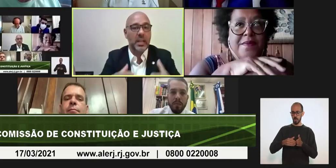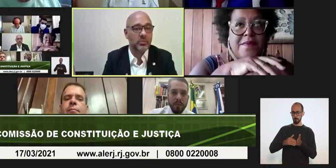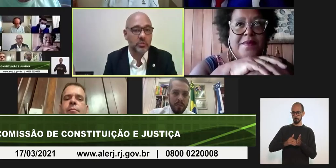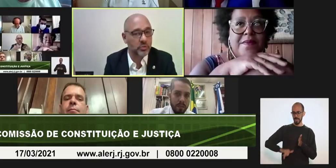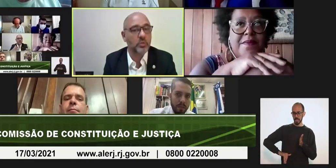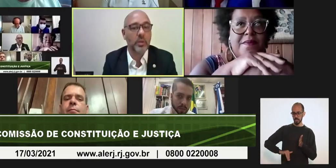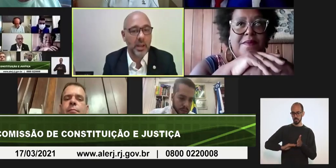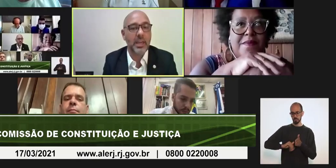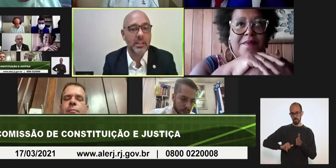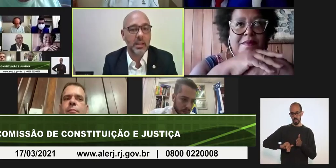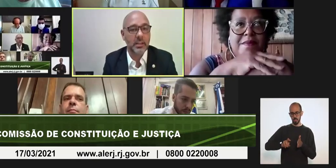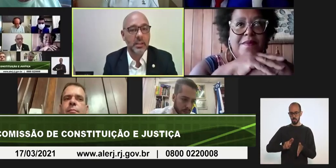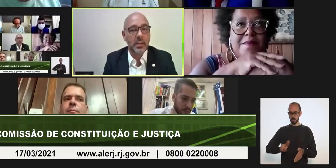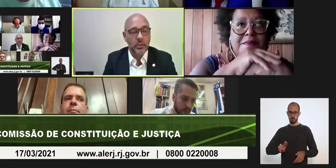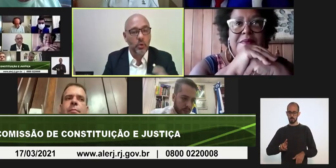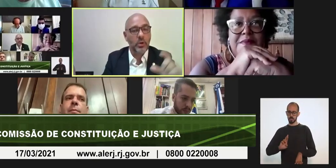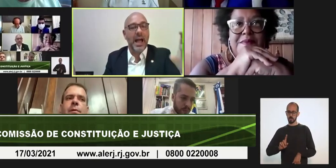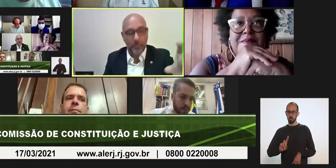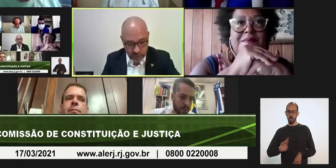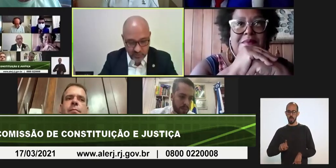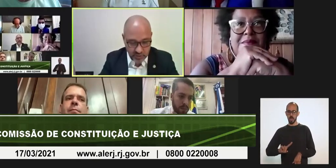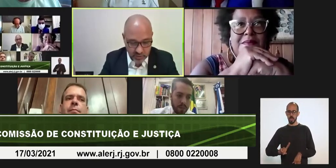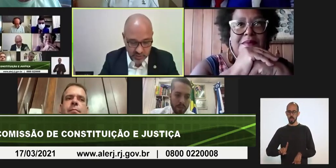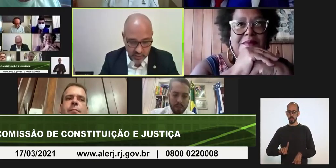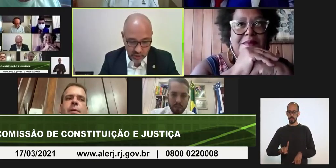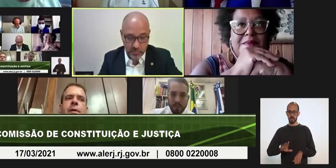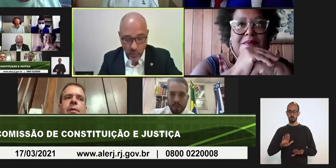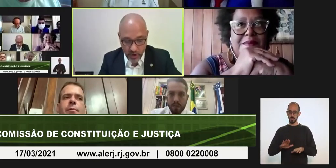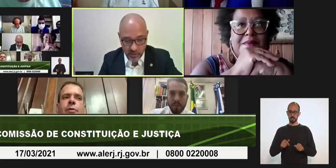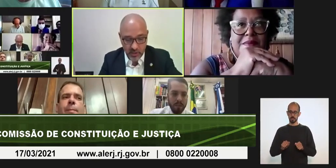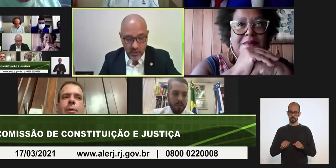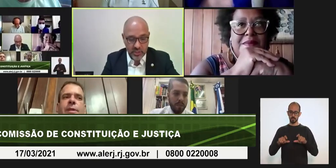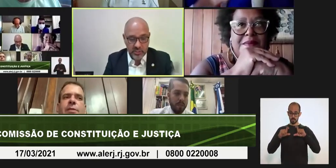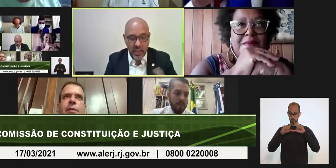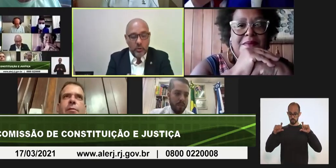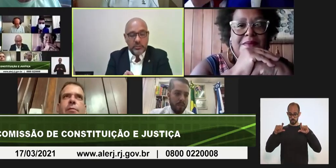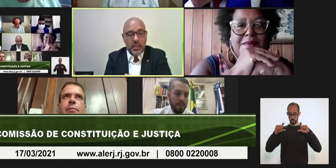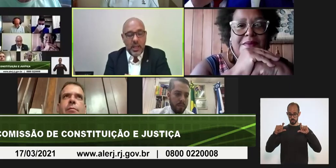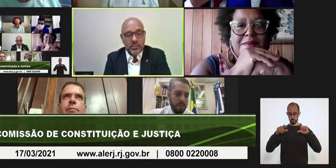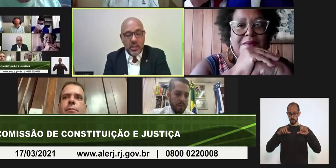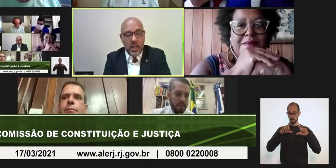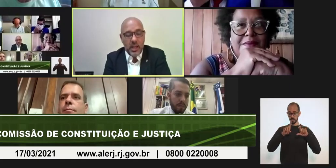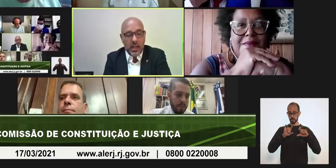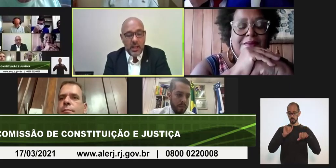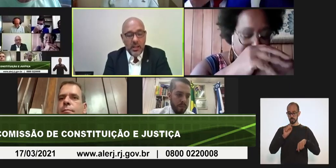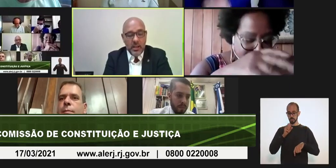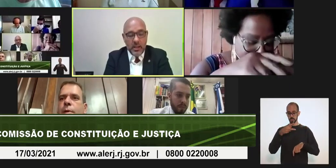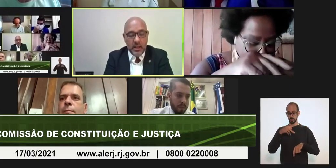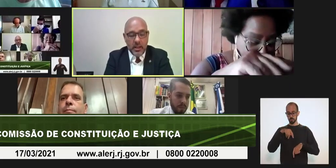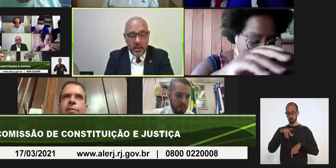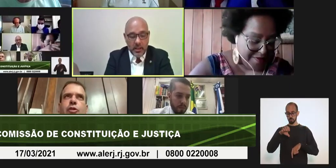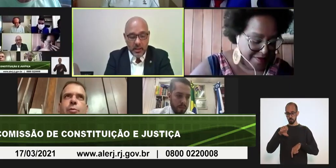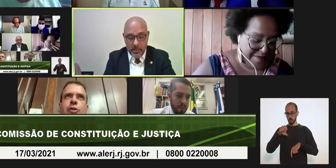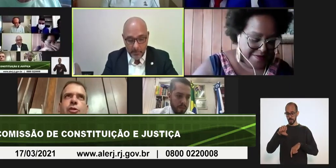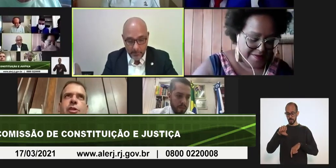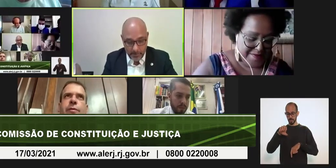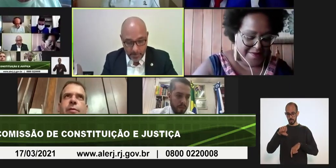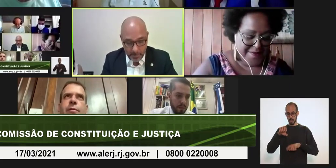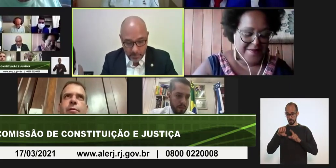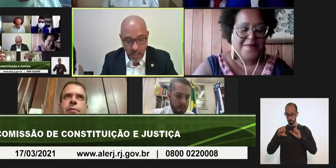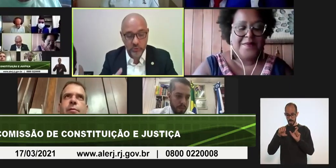Ou seja, tudo aquilo... Fica na mesma uma lei de autoria do Rosenberg. E fica uma lei de autoria. O programa tal alterando a lei número tal.